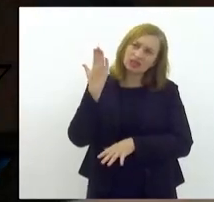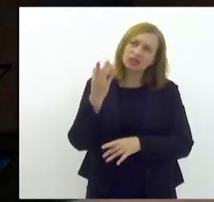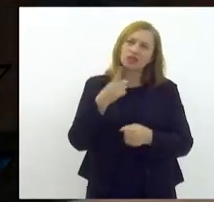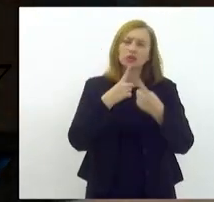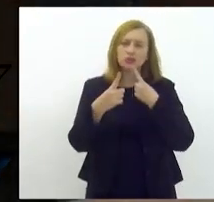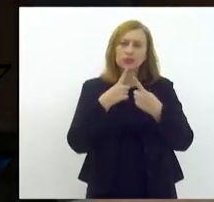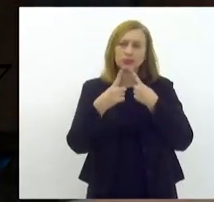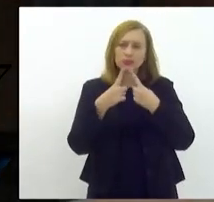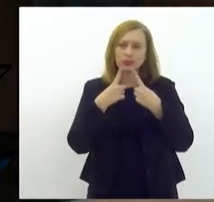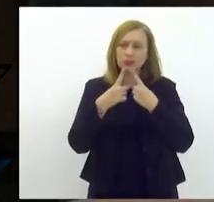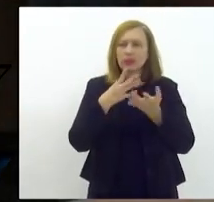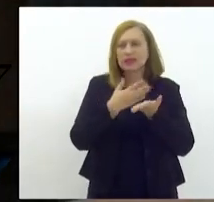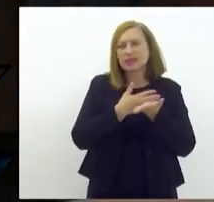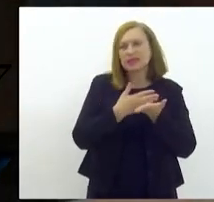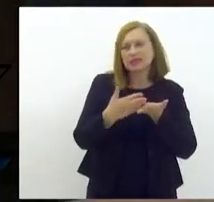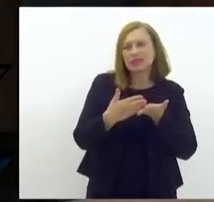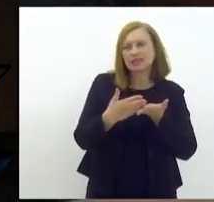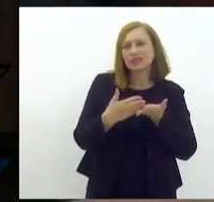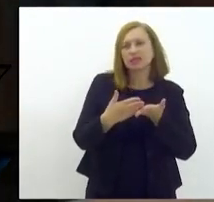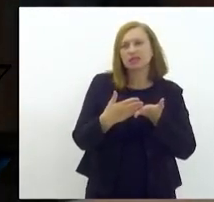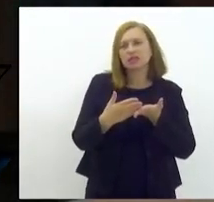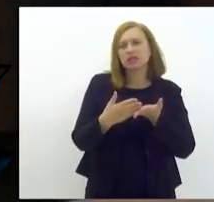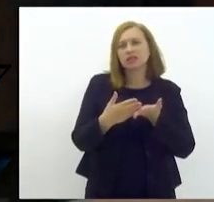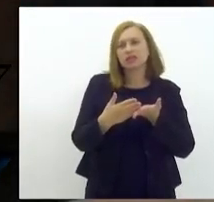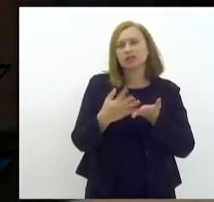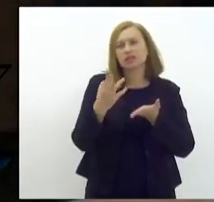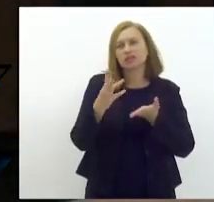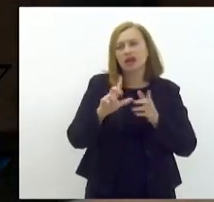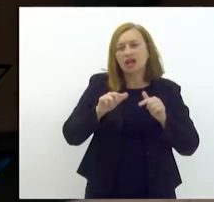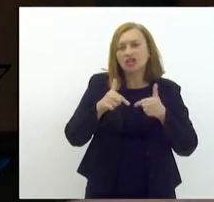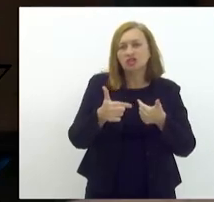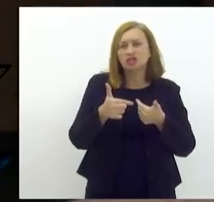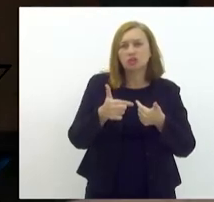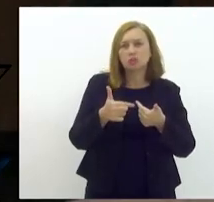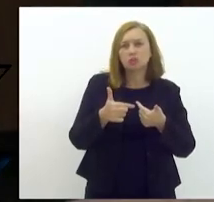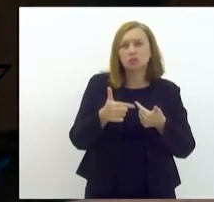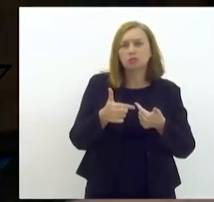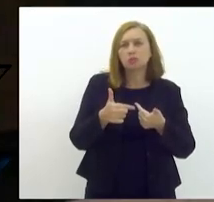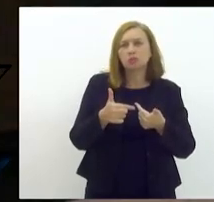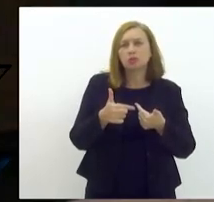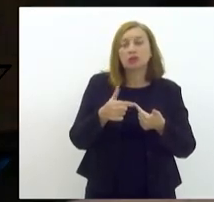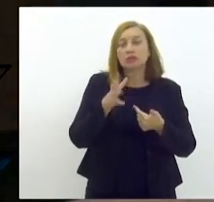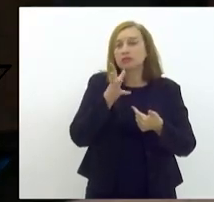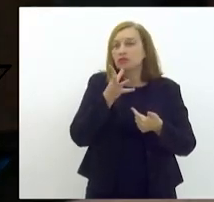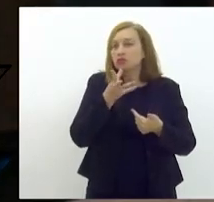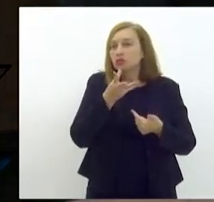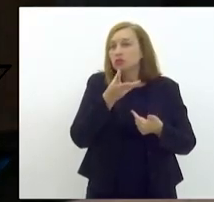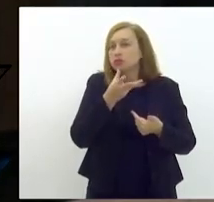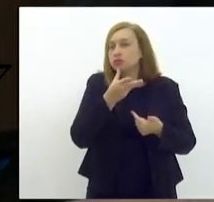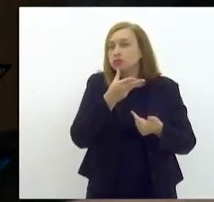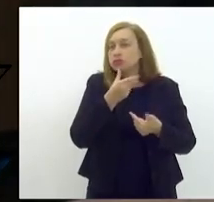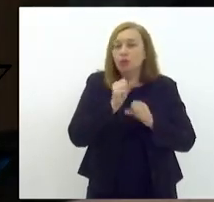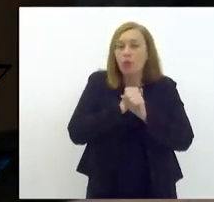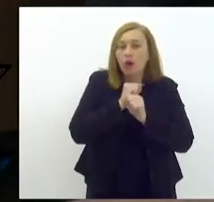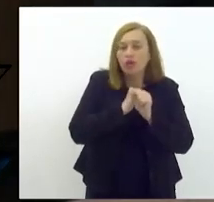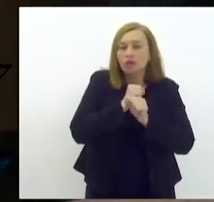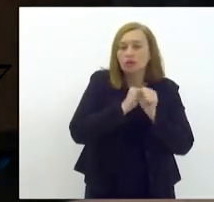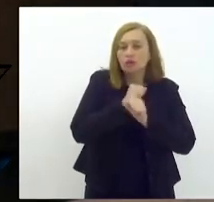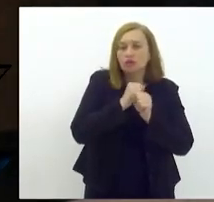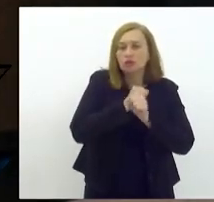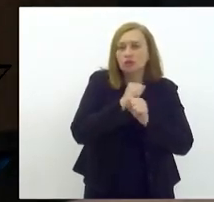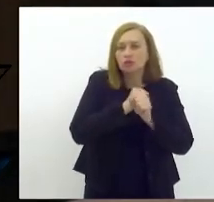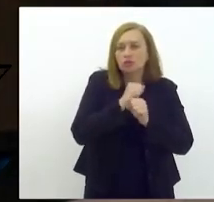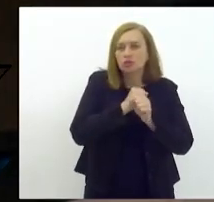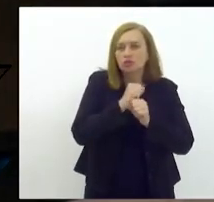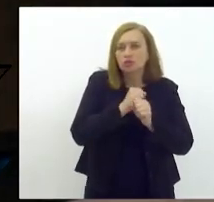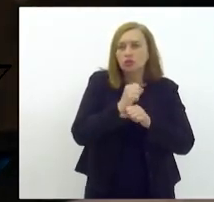debate ele começou a emergir e Demorou muitos anos para